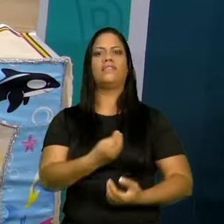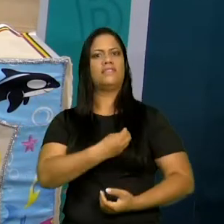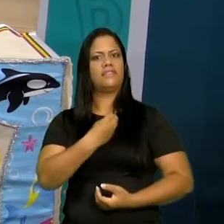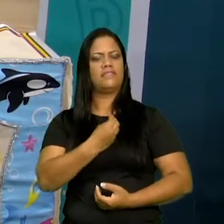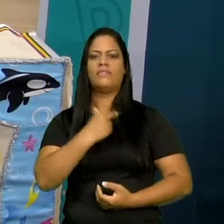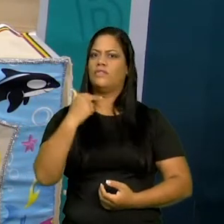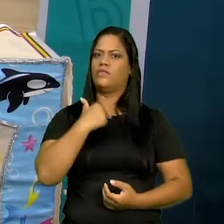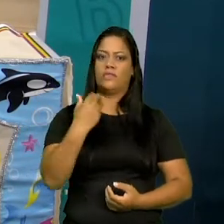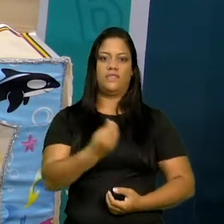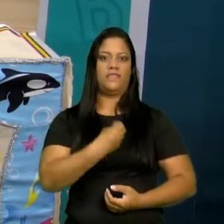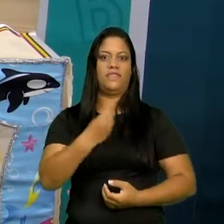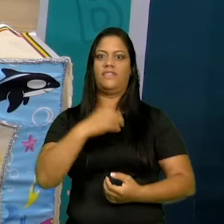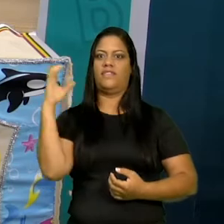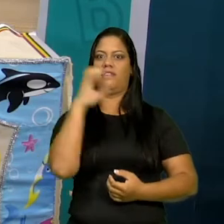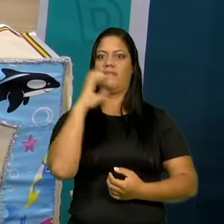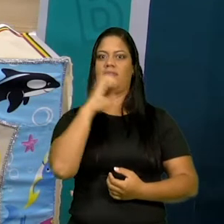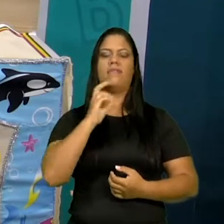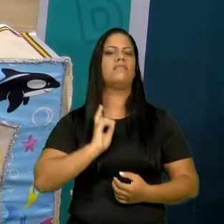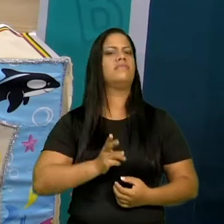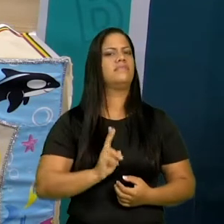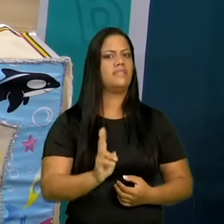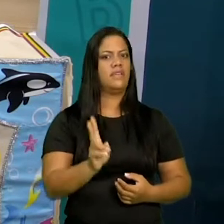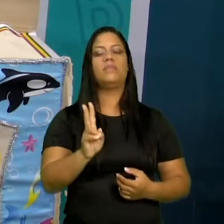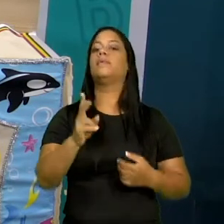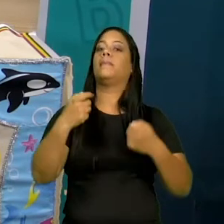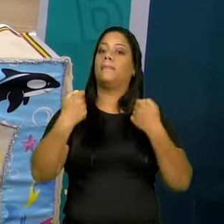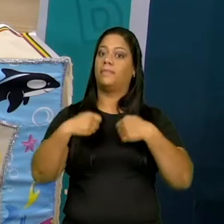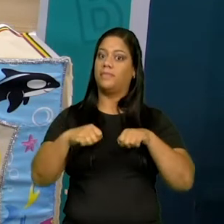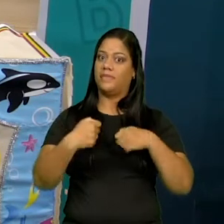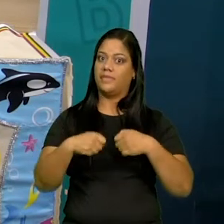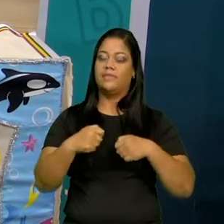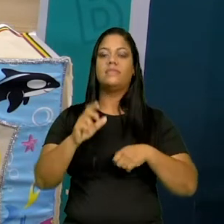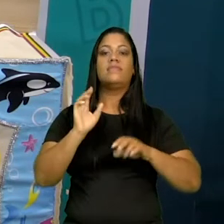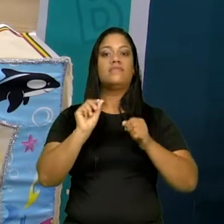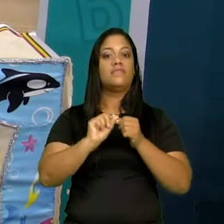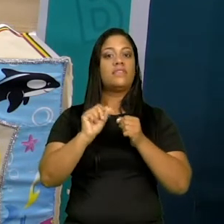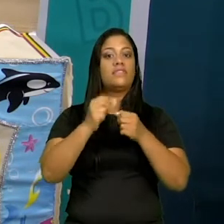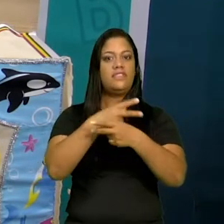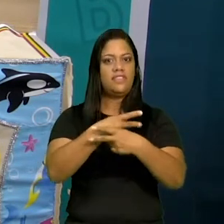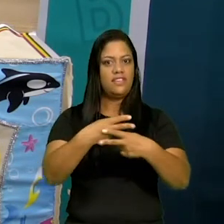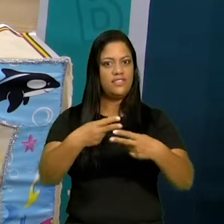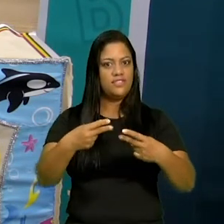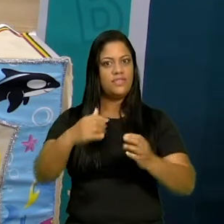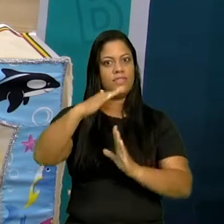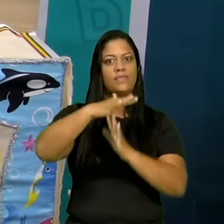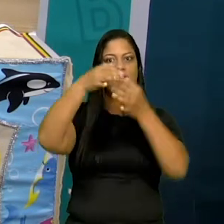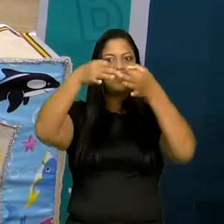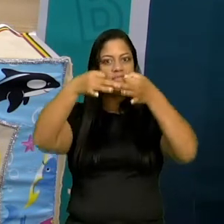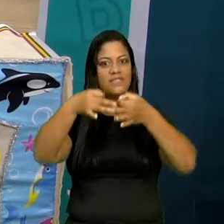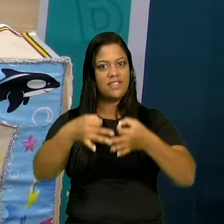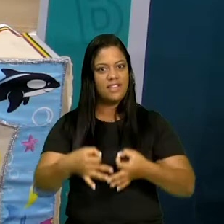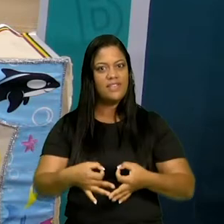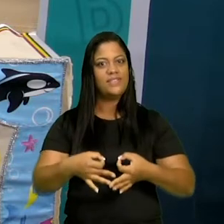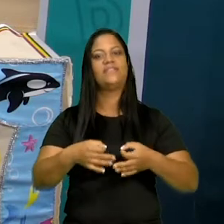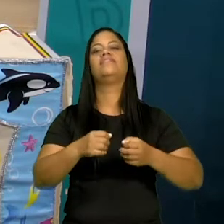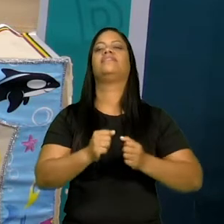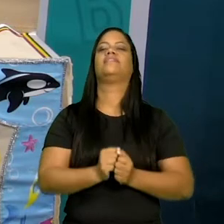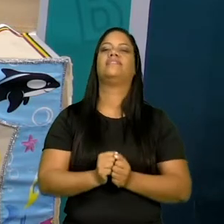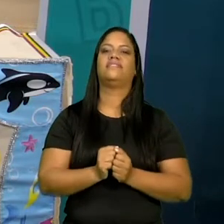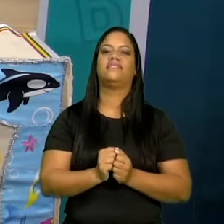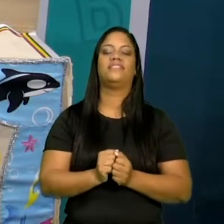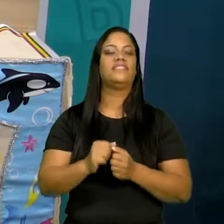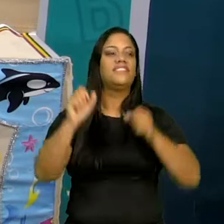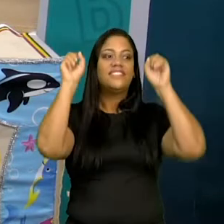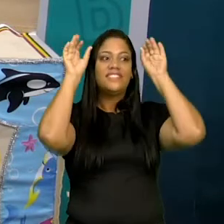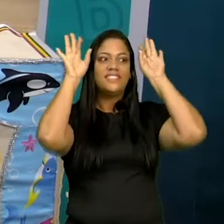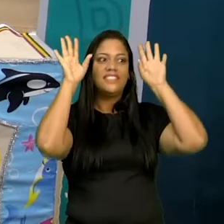não podemos viver correndo, correndo, correndo. Nós temos que fazer as coisas... tudo no seu tempo, no tempo certo. Certo,